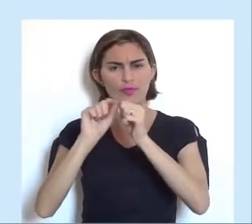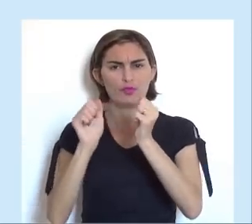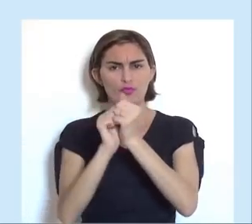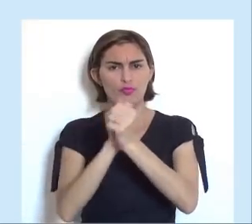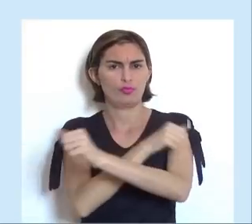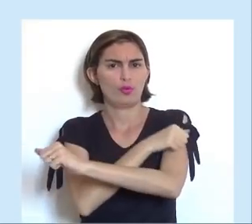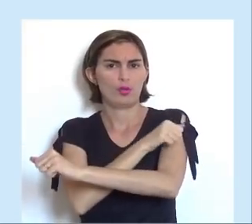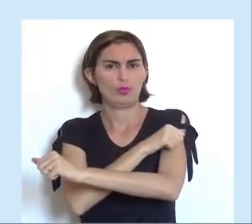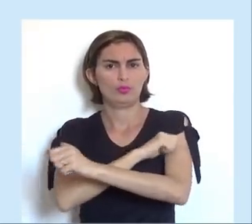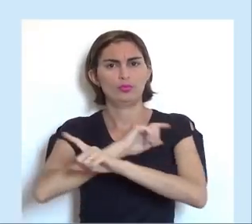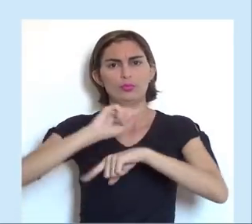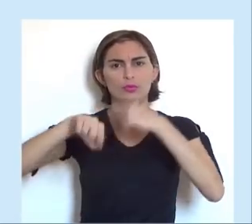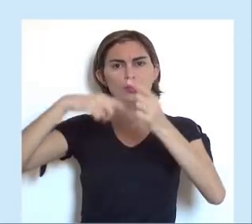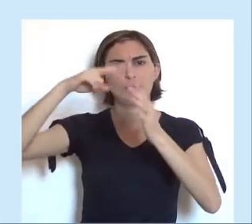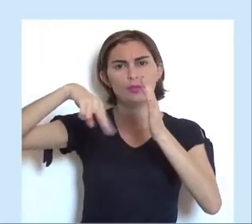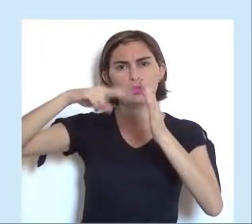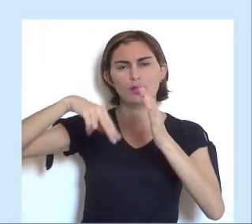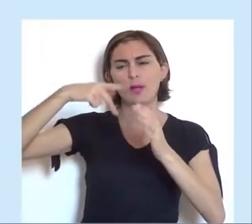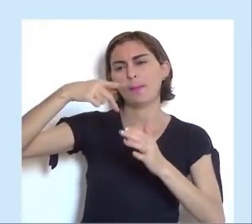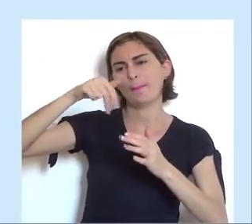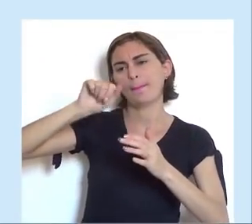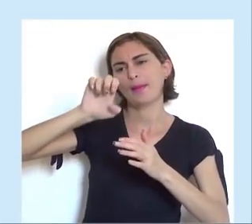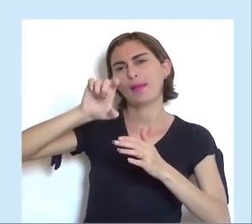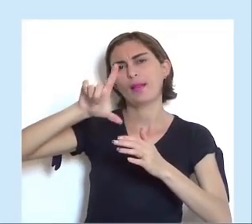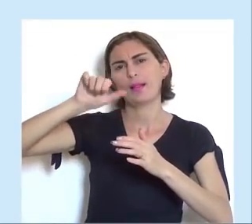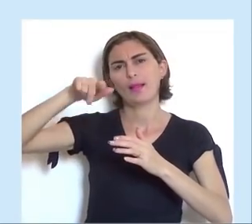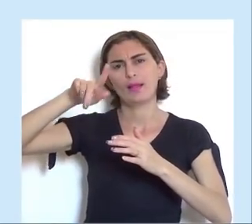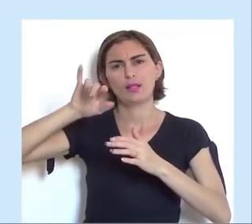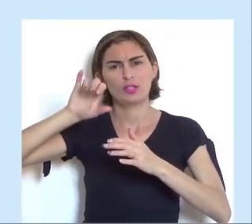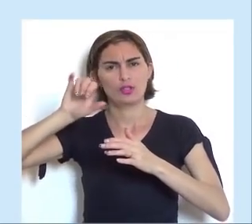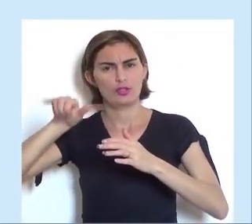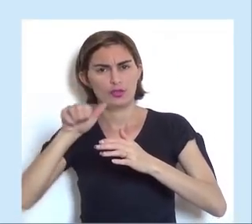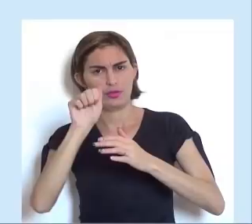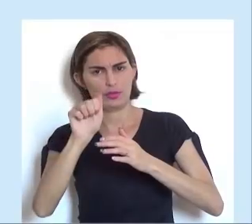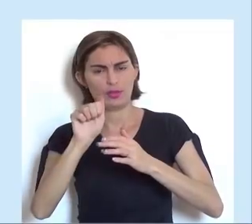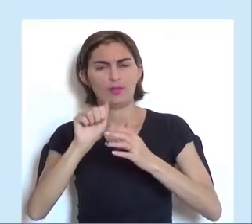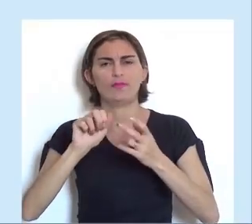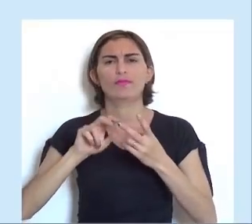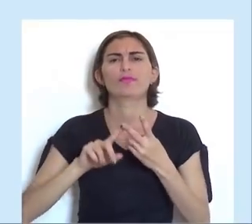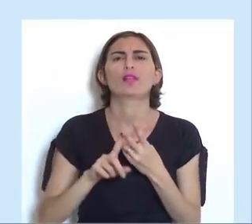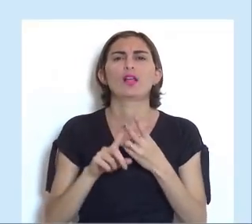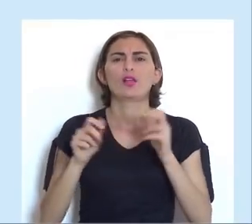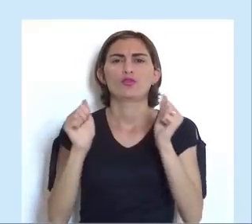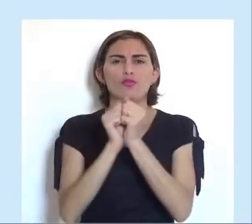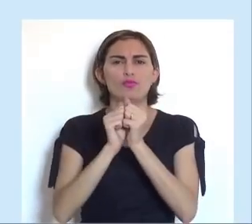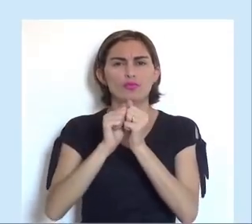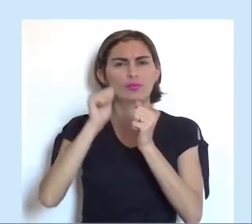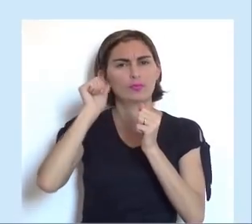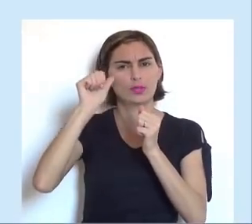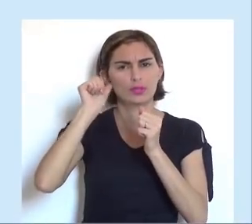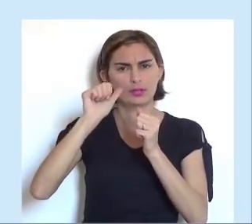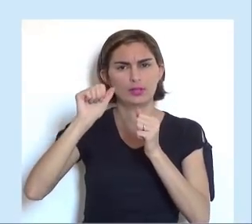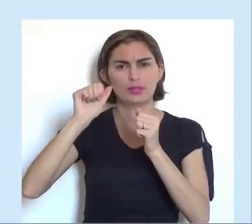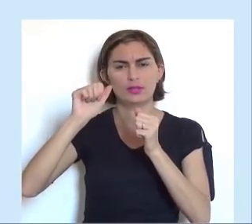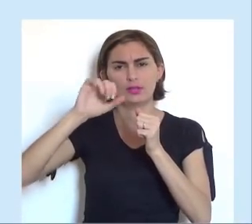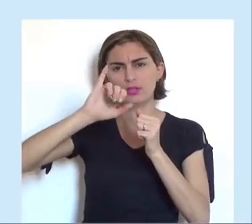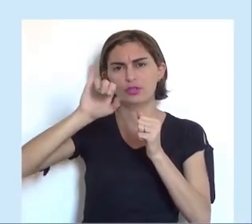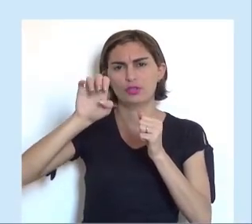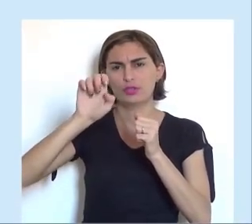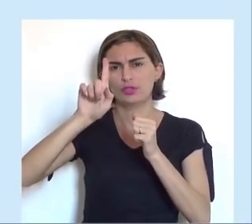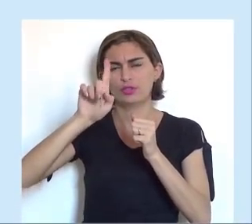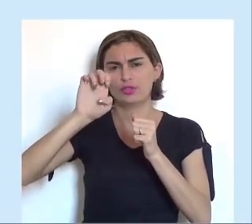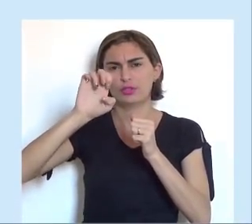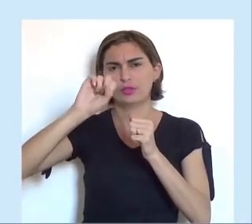alunos dela após a leitura do livro A Peleja do Violeiro Magrelim com a formosa princesa Jezebel. Então vamos ler